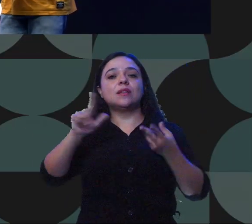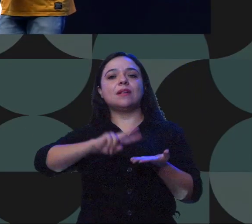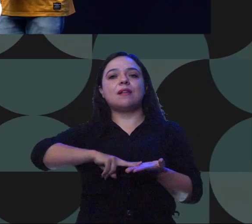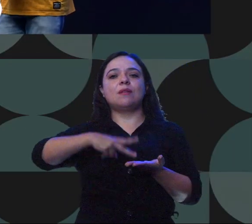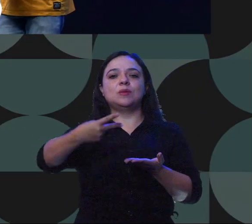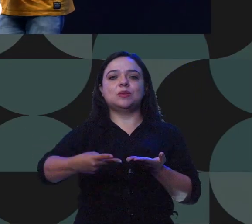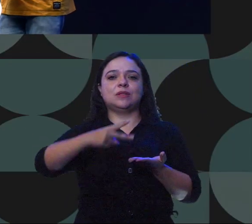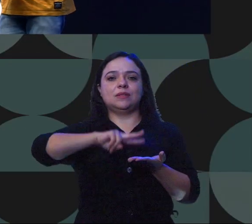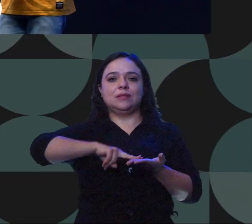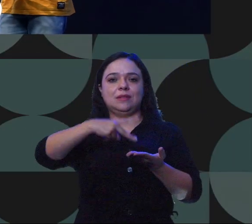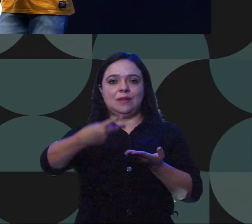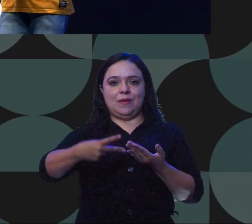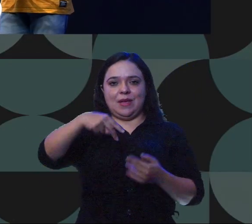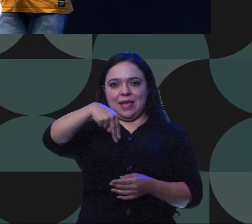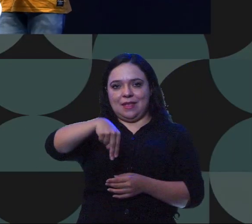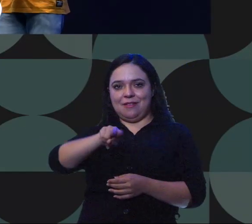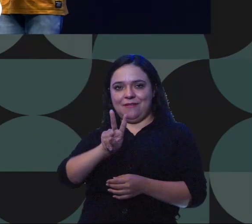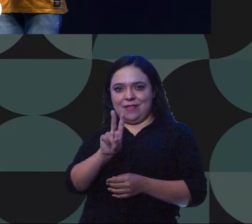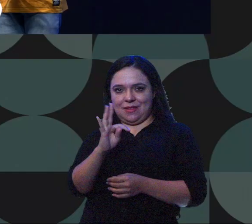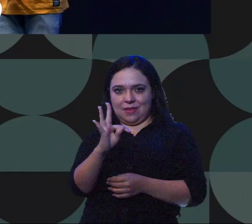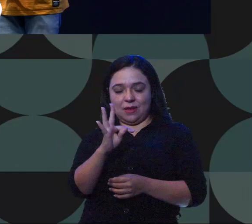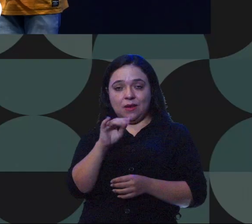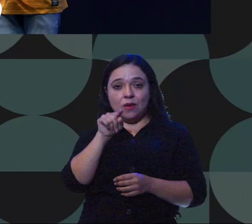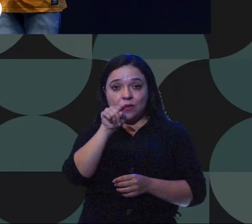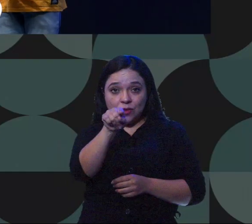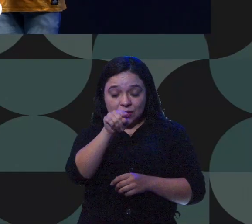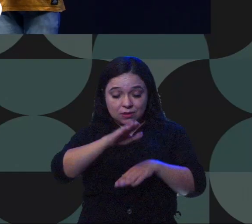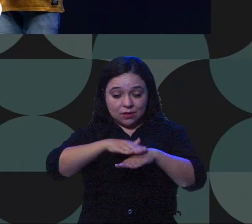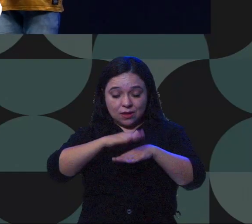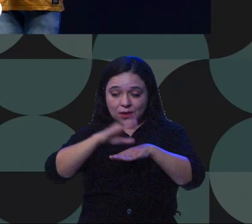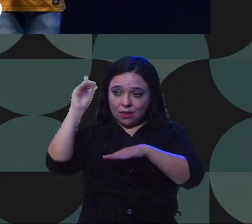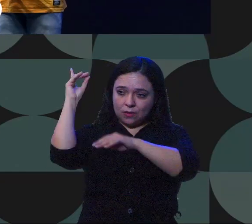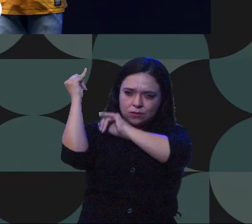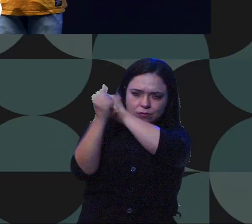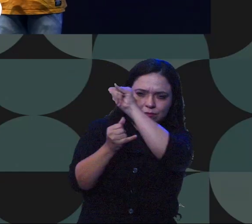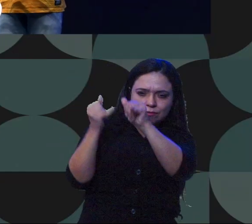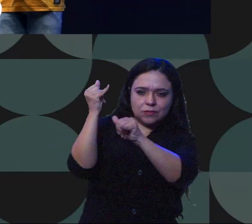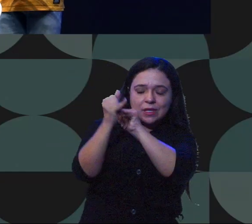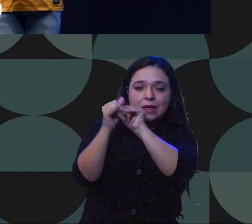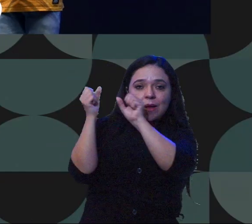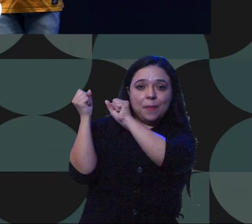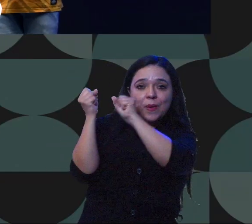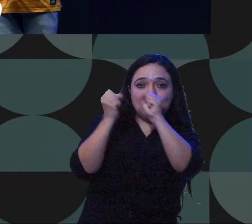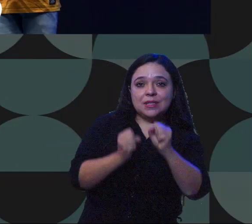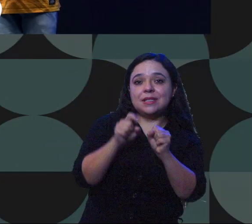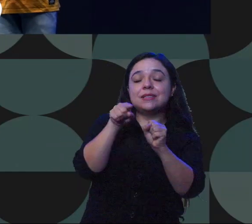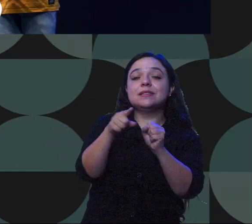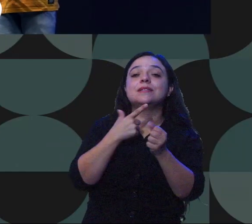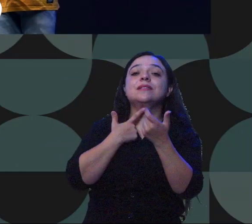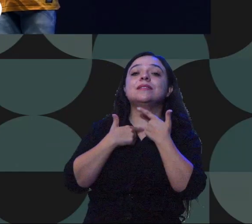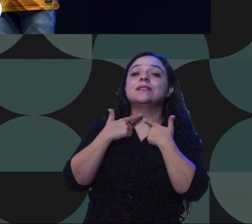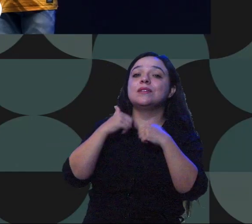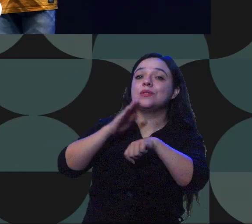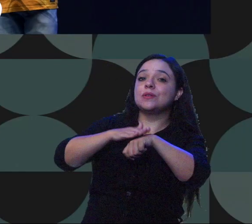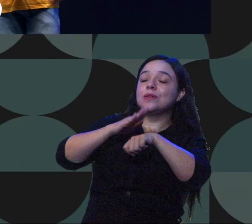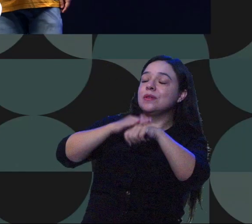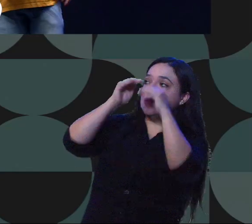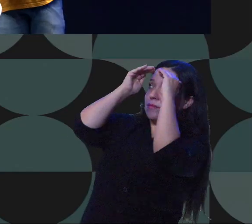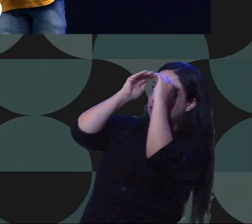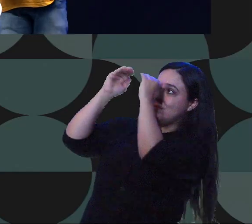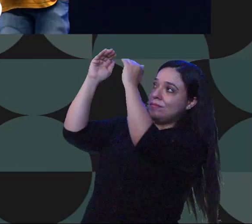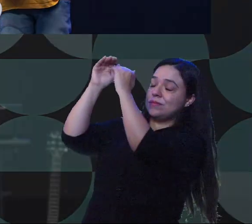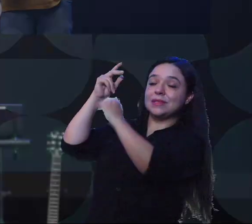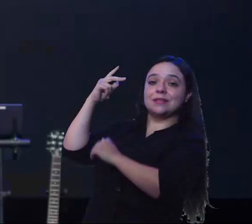está agindo em vocês, dando-lhes o desejo e o poder de realizar aquilo que é do agrado dele.